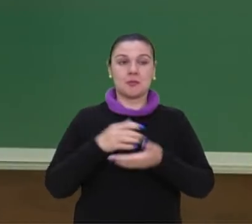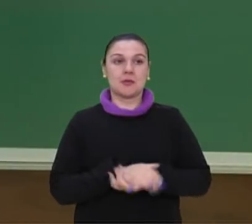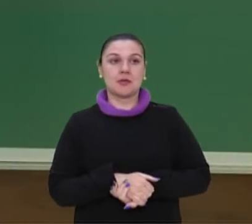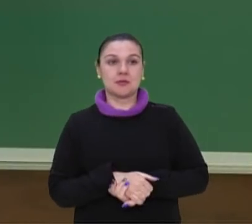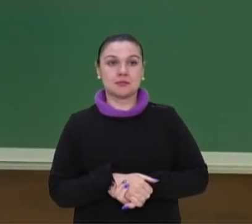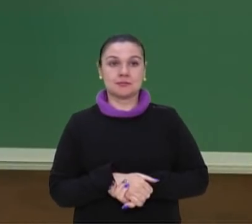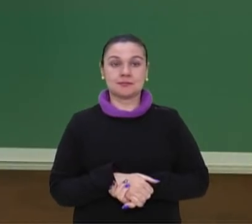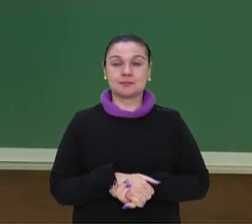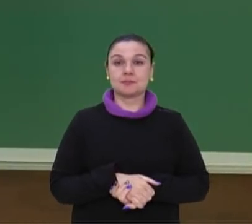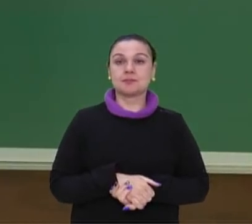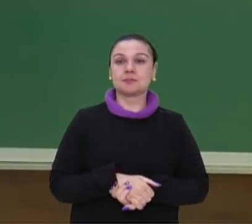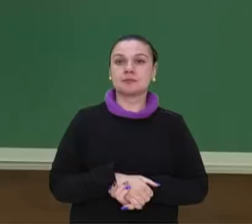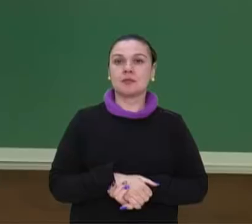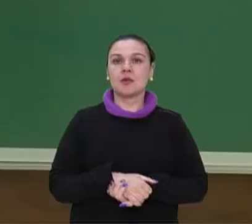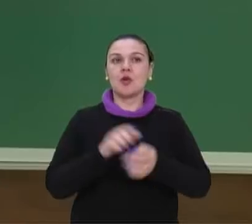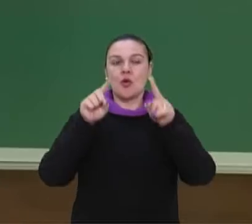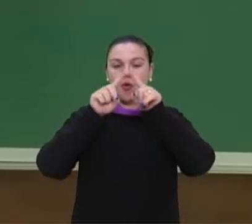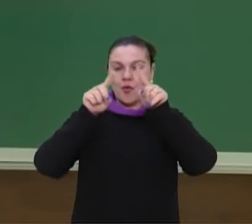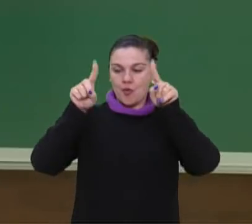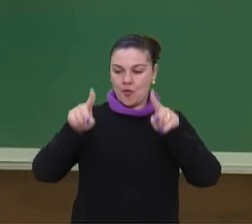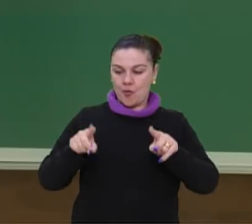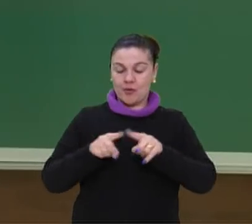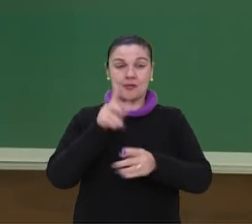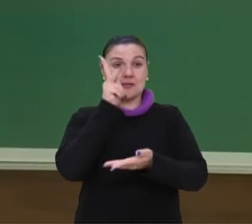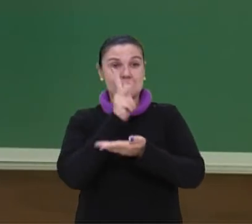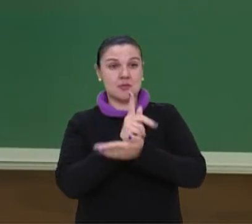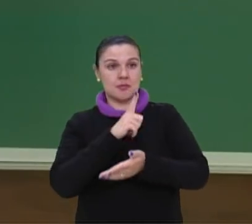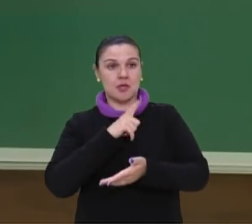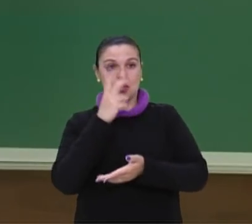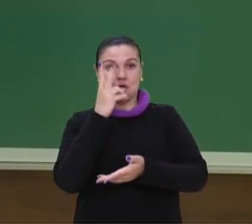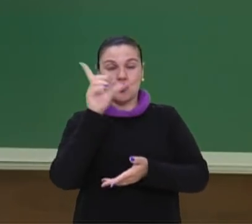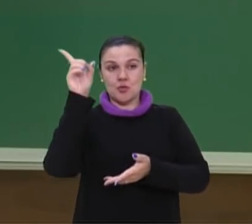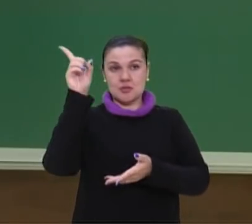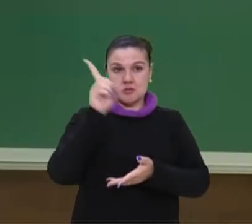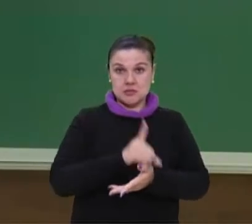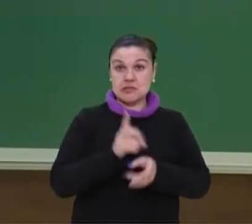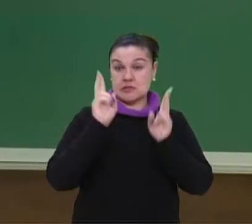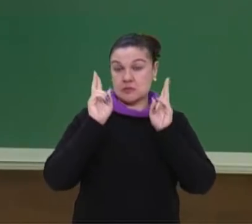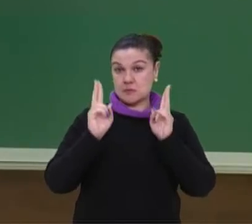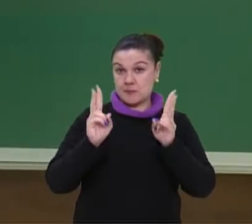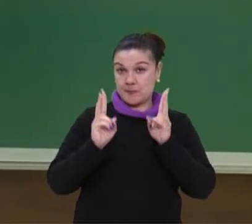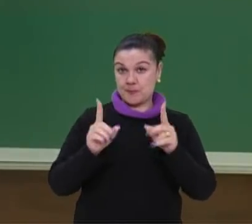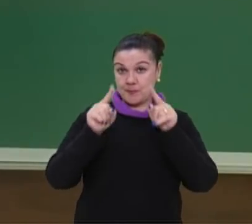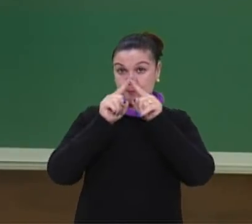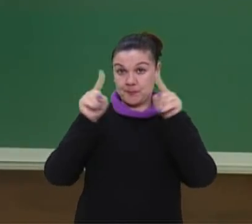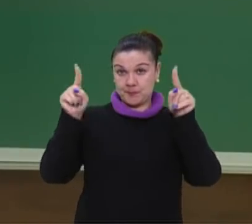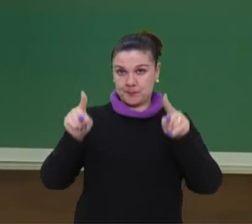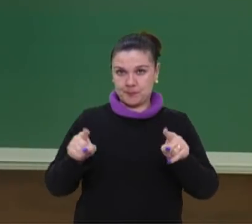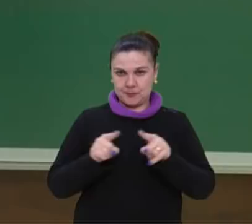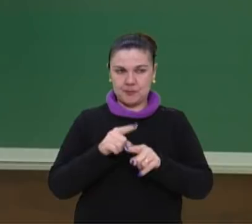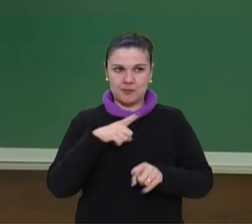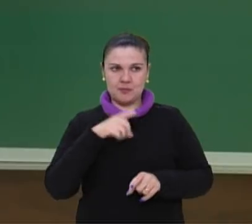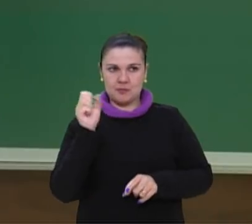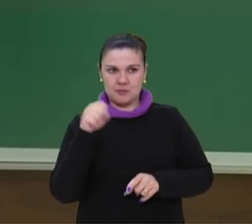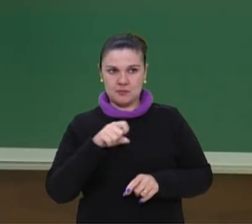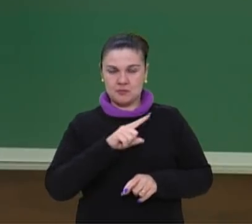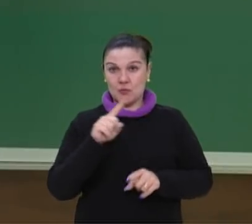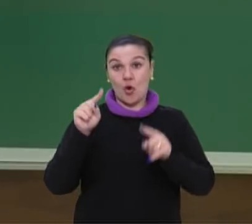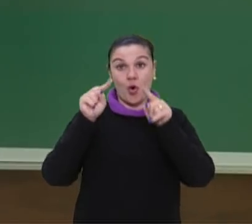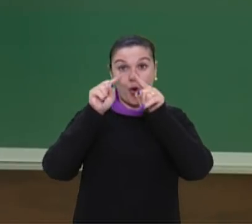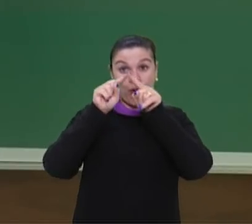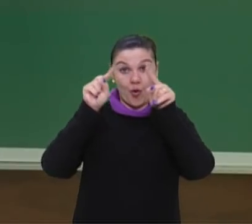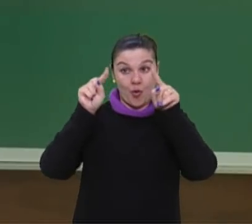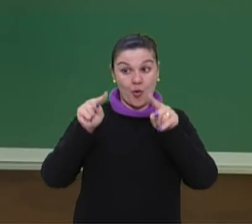aqui é uma afirmação, né? Quadrados possuem 2 diagonais de mesma medida. Será que possui?